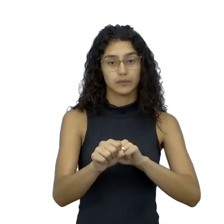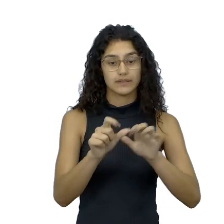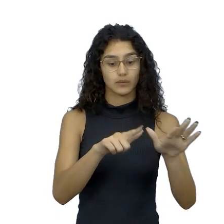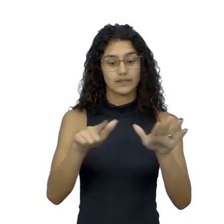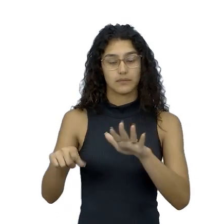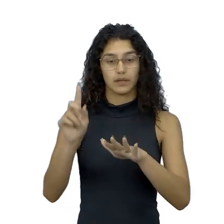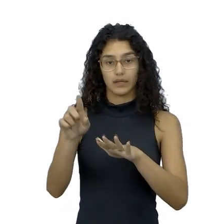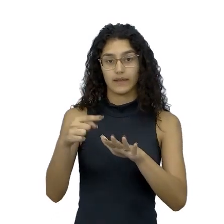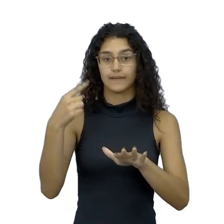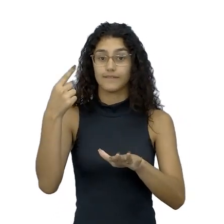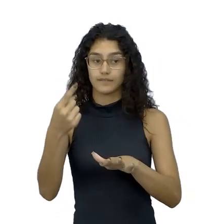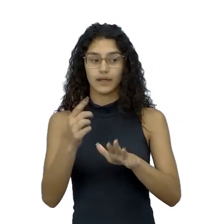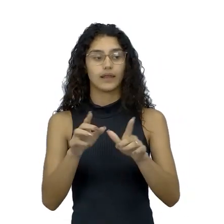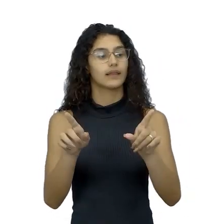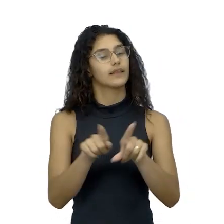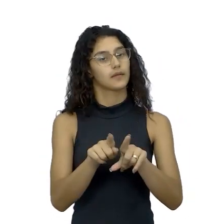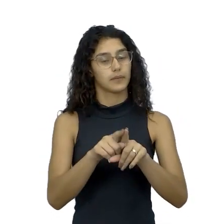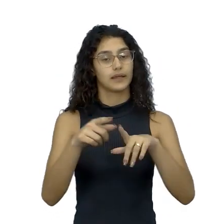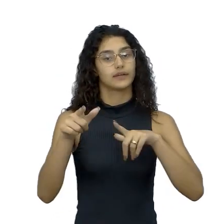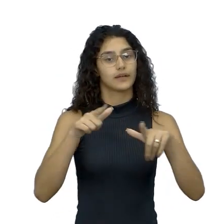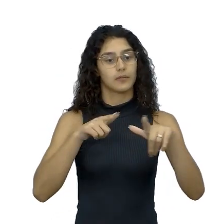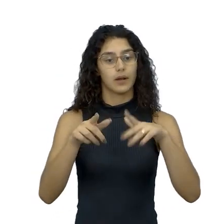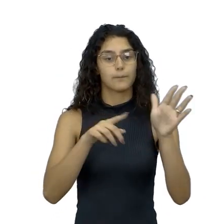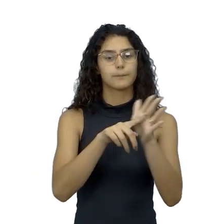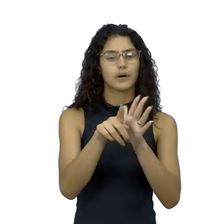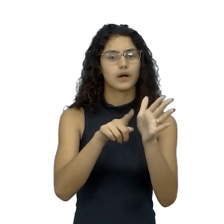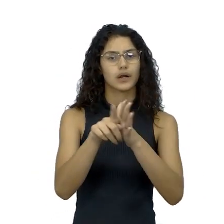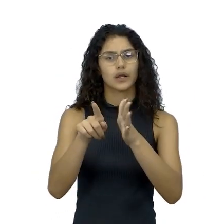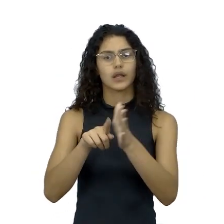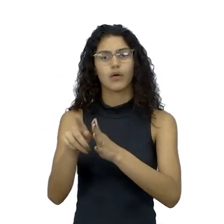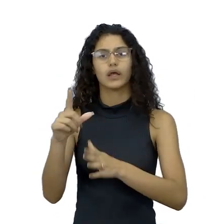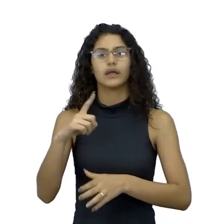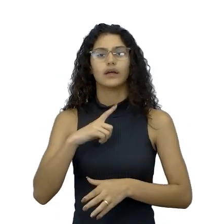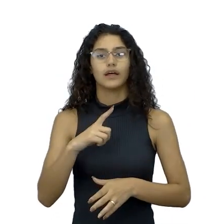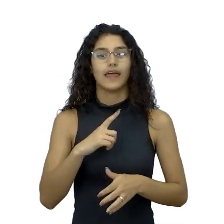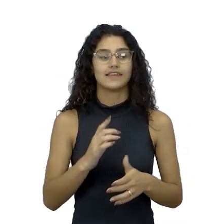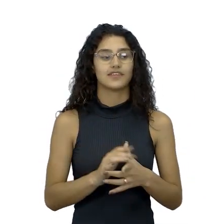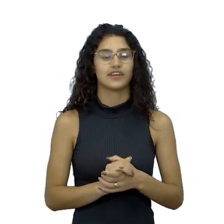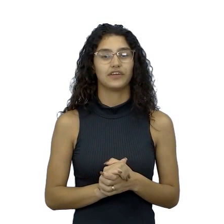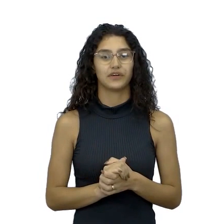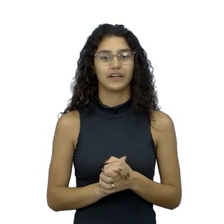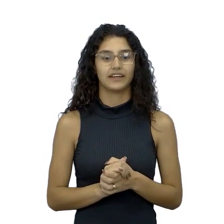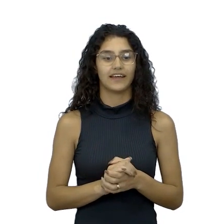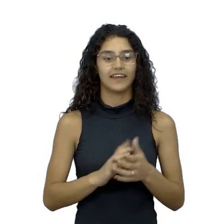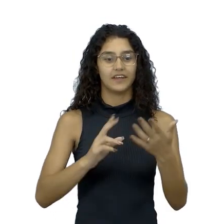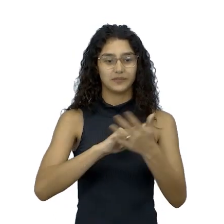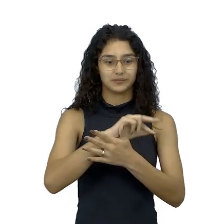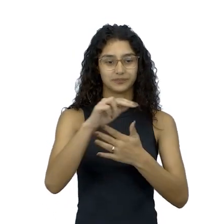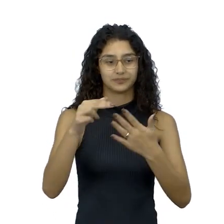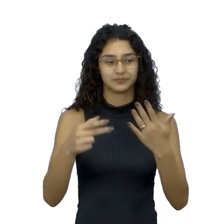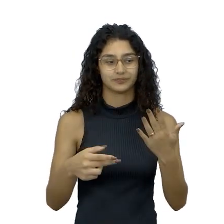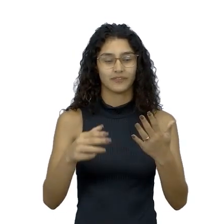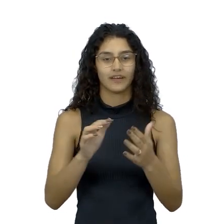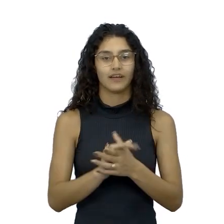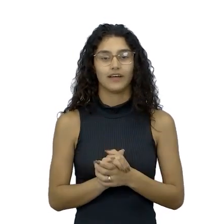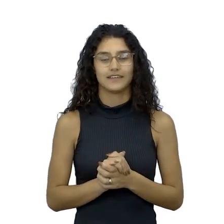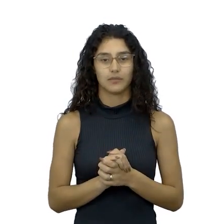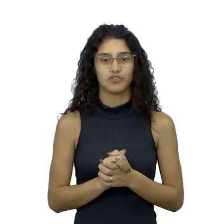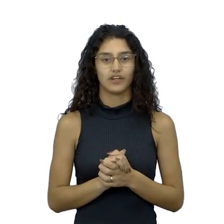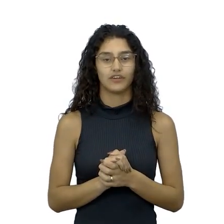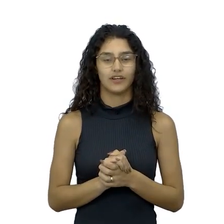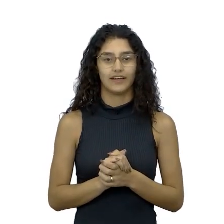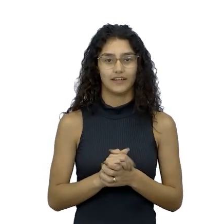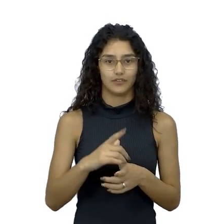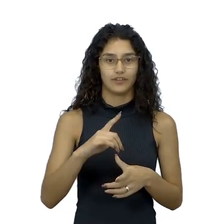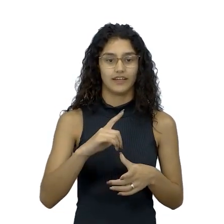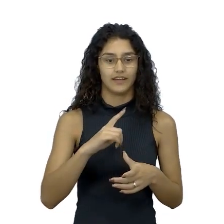que vem, aí sim a gente vai trabalhar com a questão, né, dessas variáveis aí para uma transformação química,